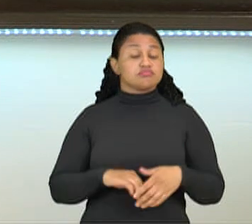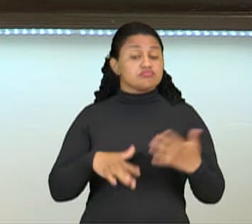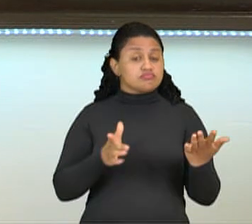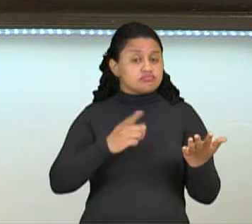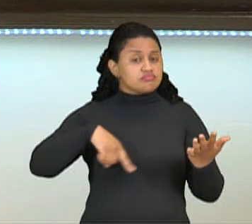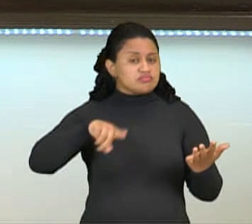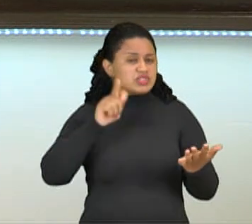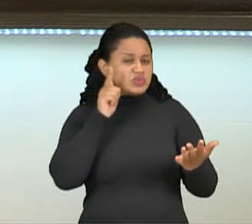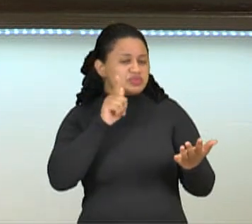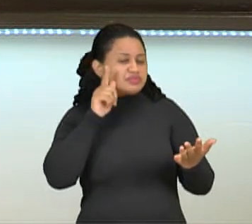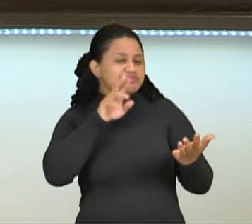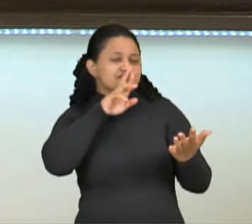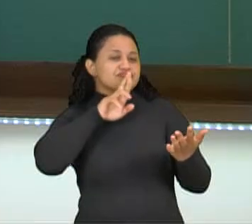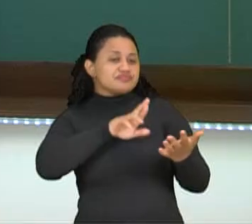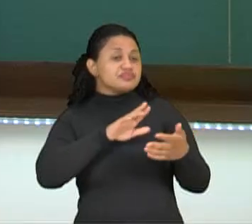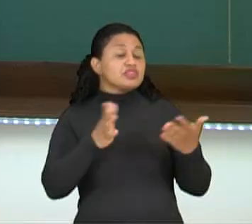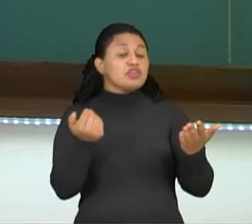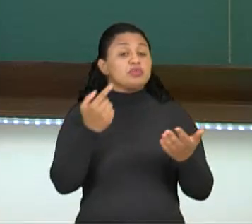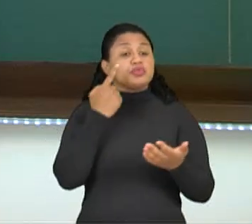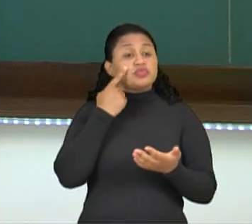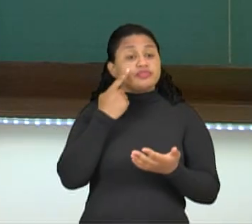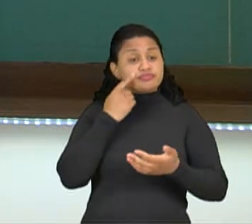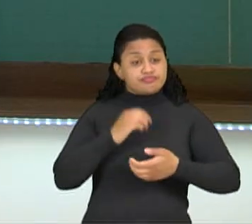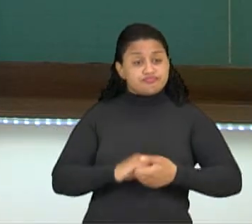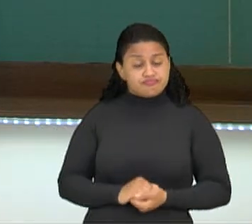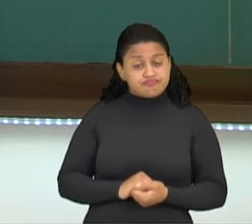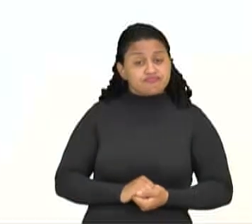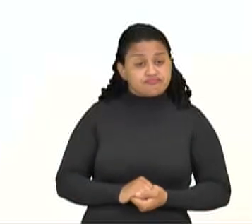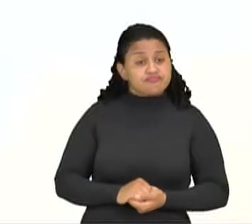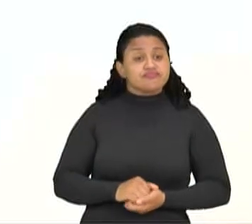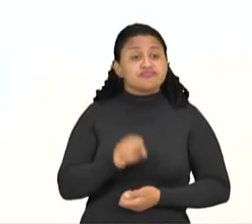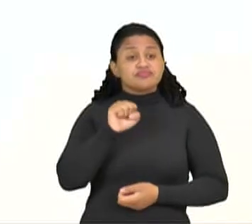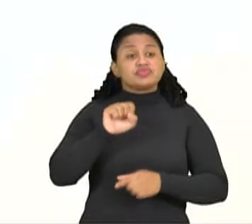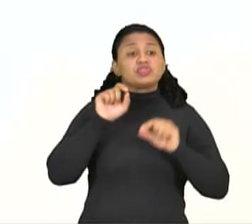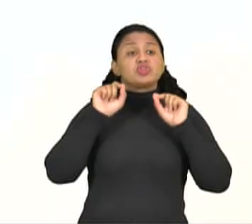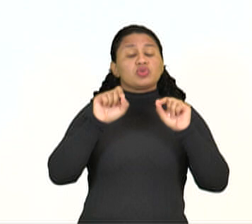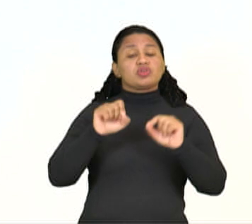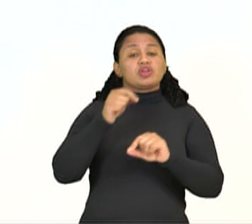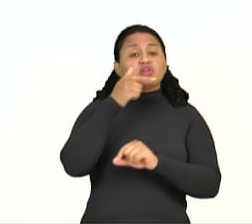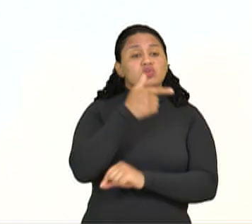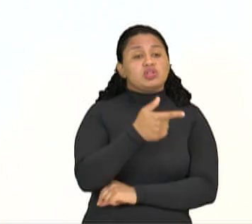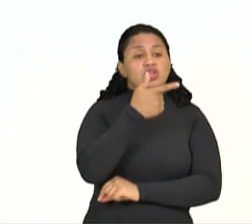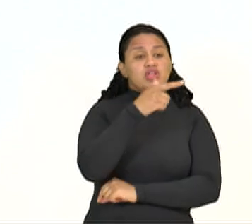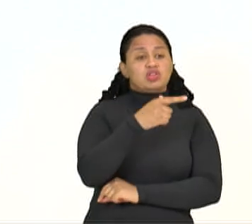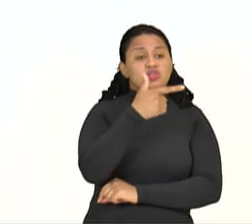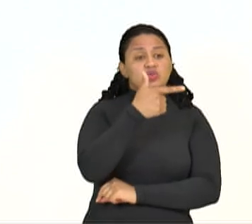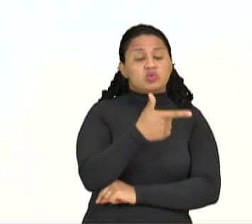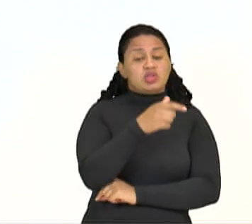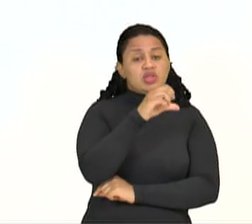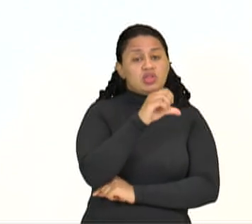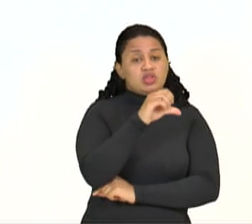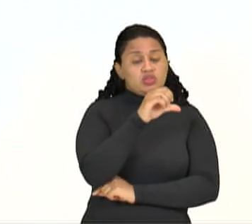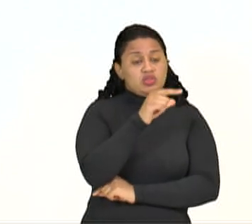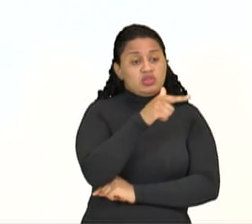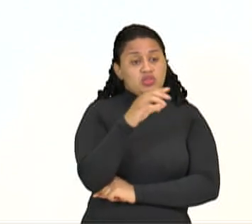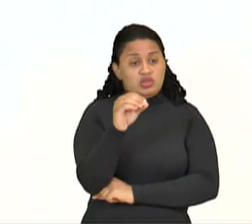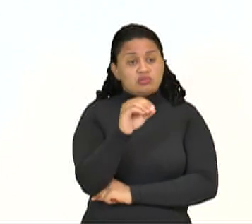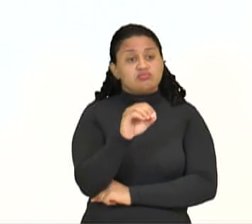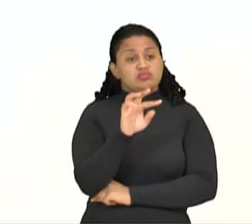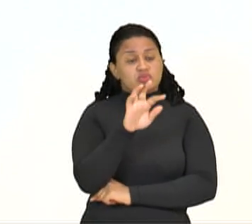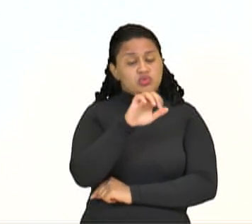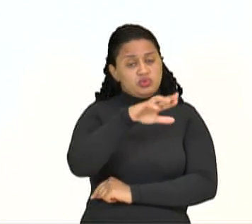Conseguiu? Vamos conferir então? Pois é, professora. 200 toneladas